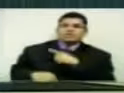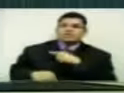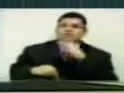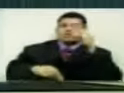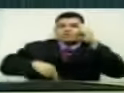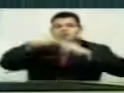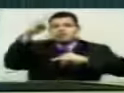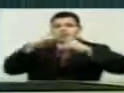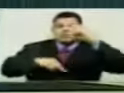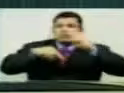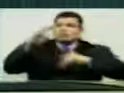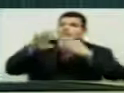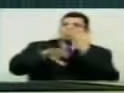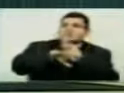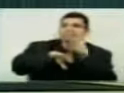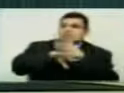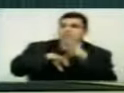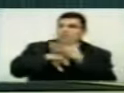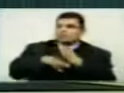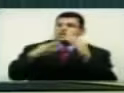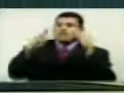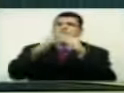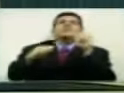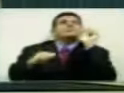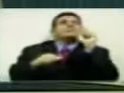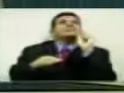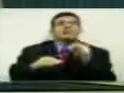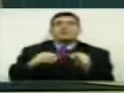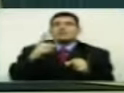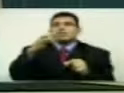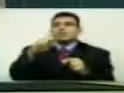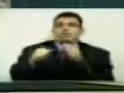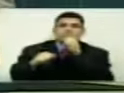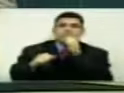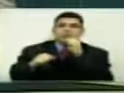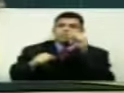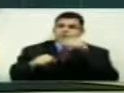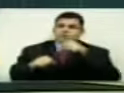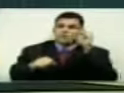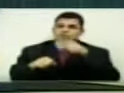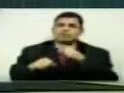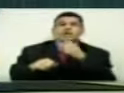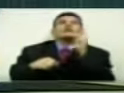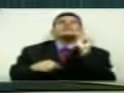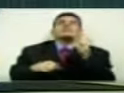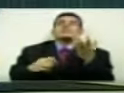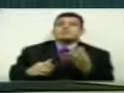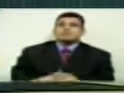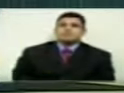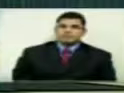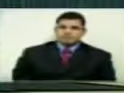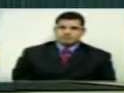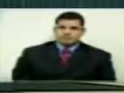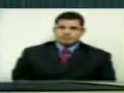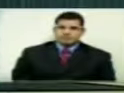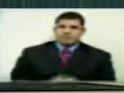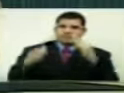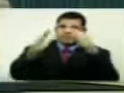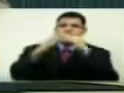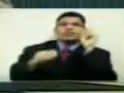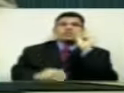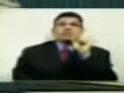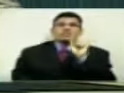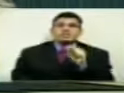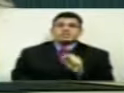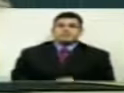estamos em junho, praticamente. Na casa de quem que o PROAMA jorrou uma gota de água? Na casa